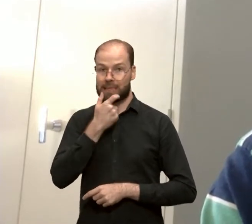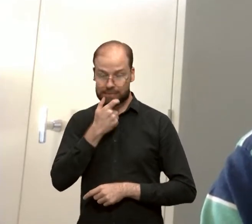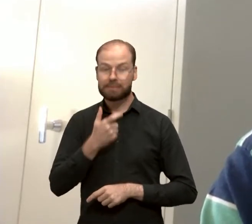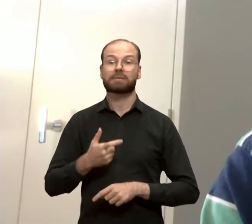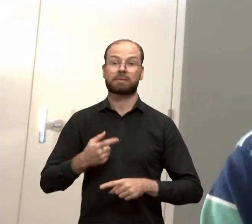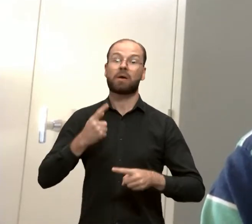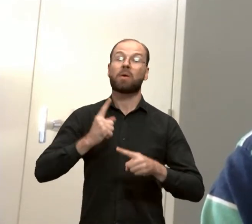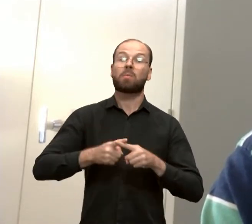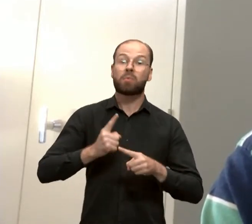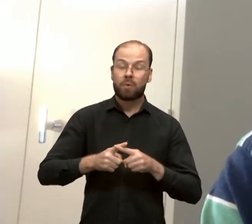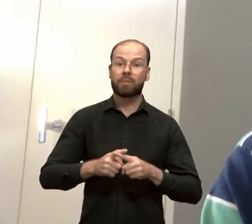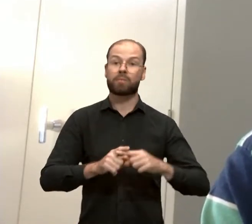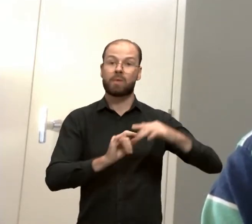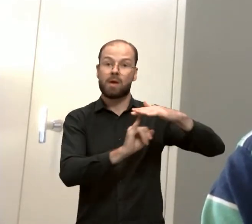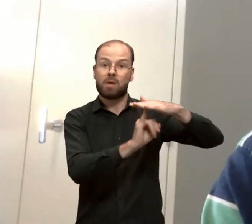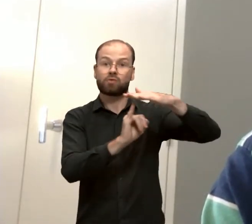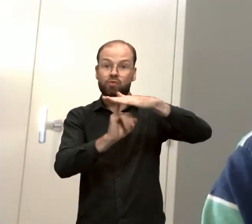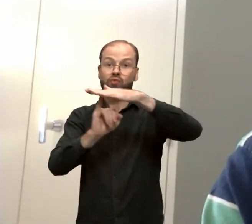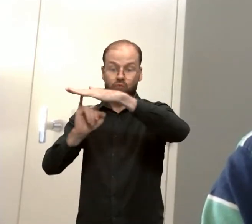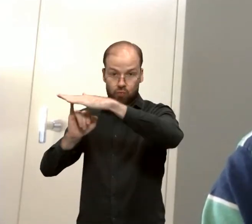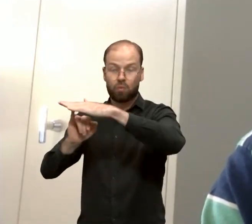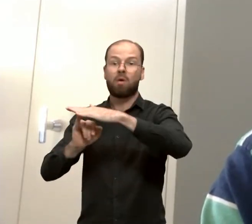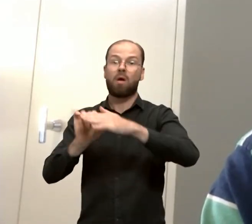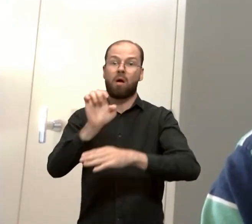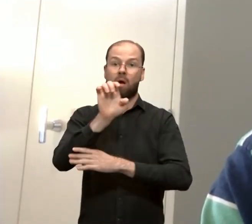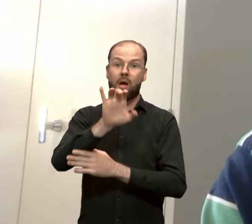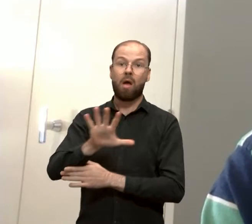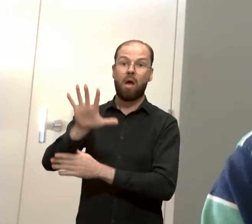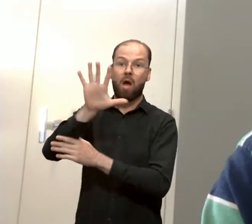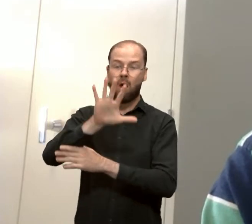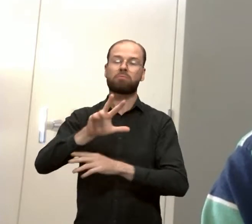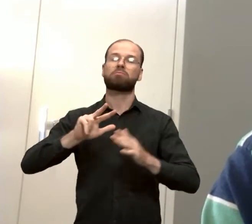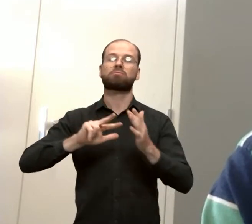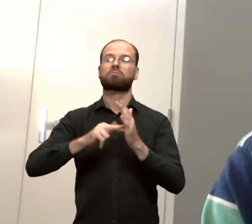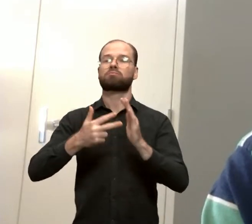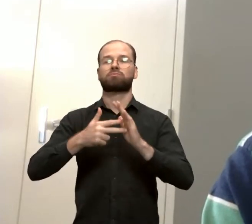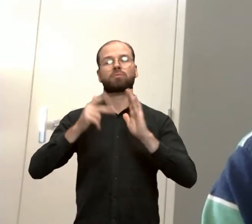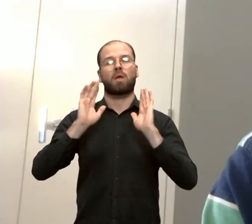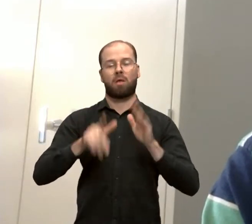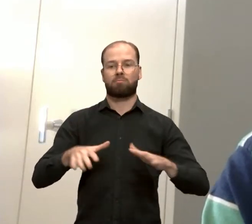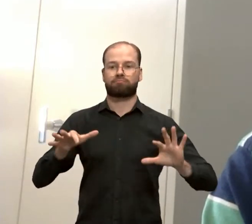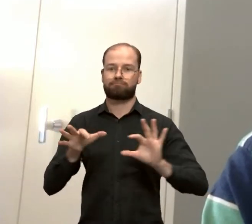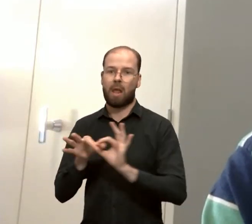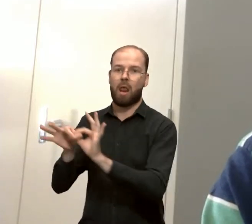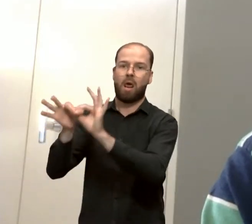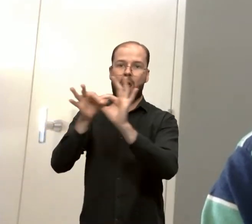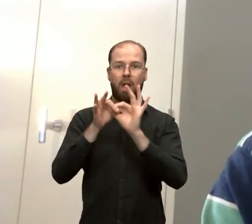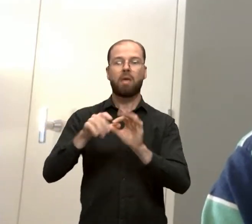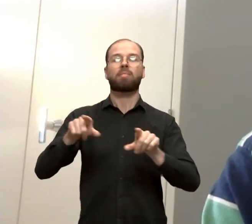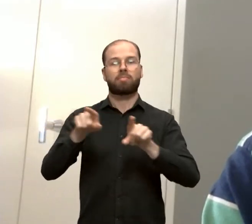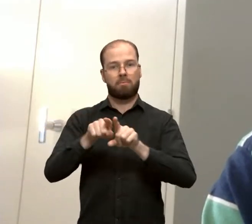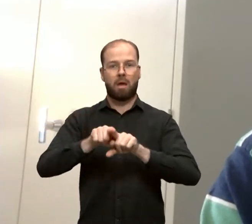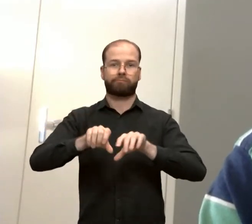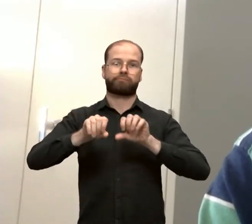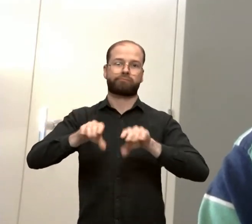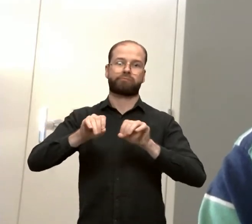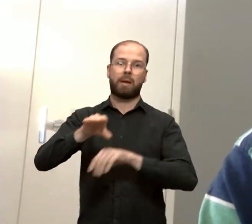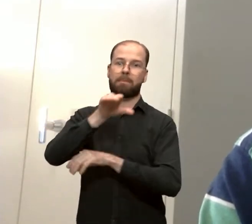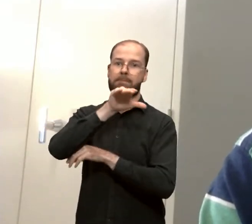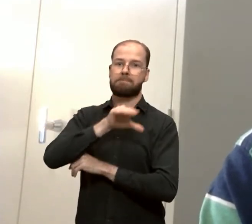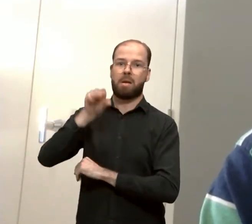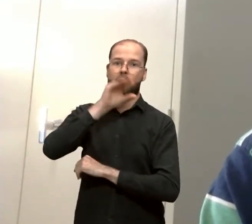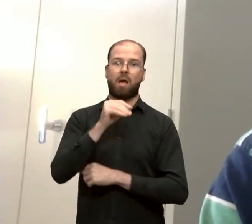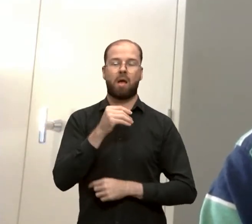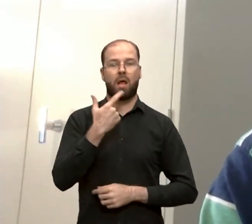instituições europeias hoje em dia são internacionalizadas e têm aulas também em inglês. Além disso, a